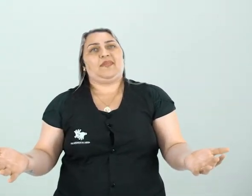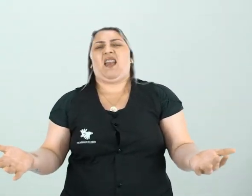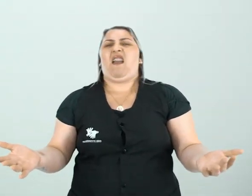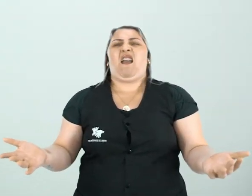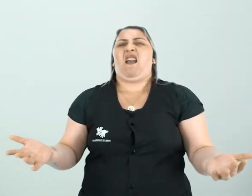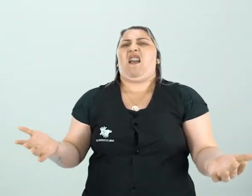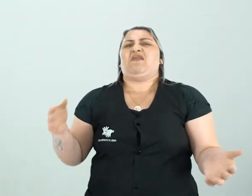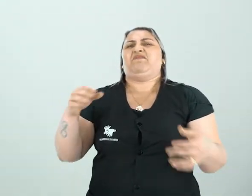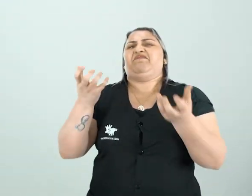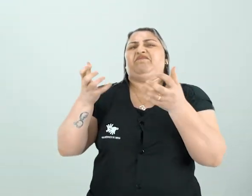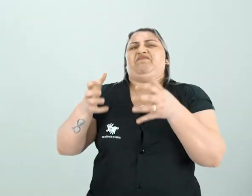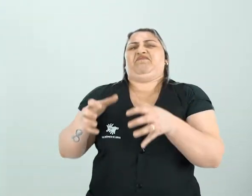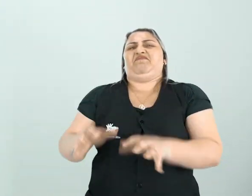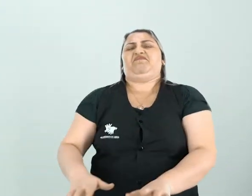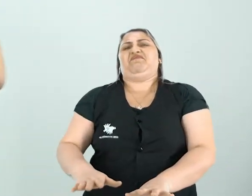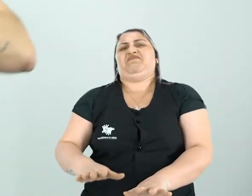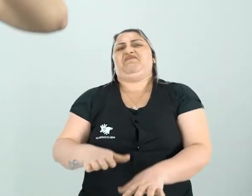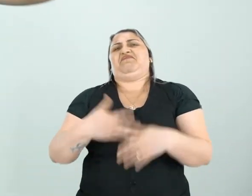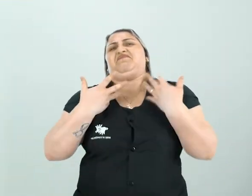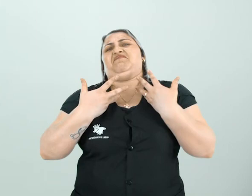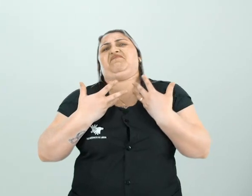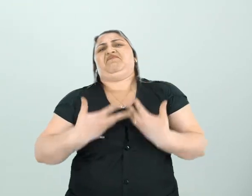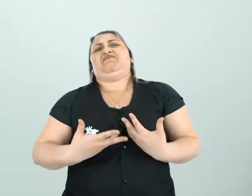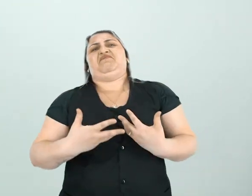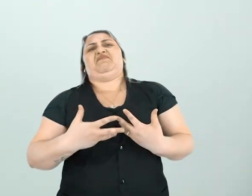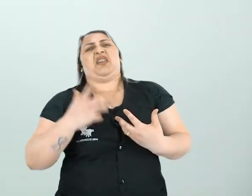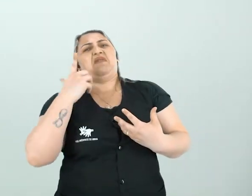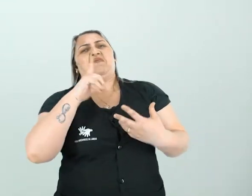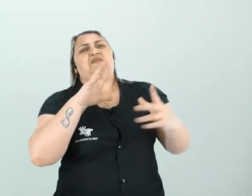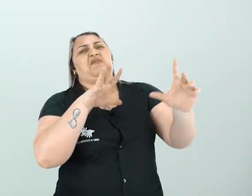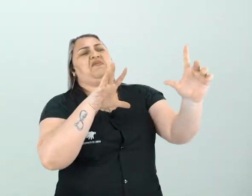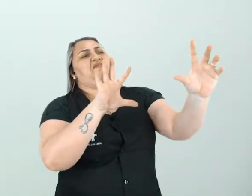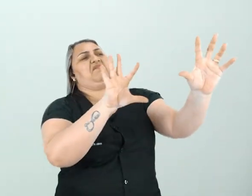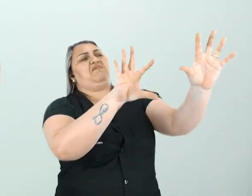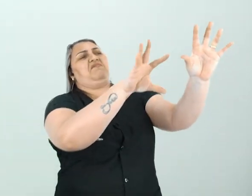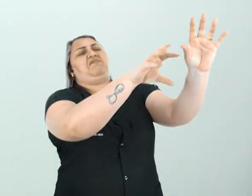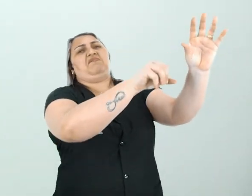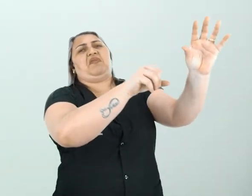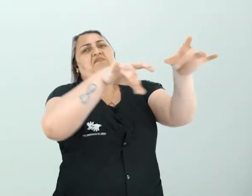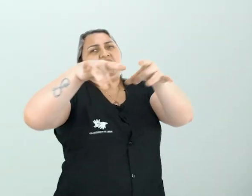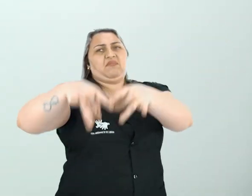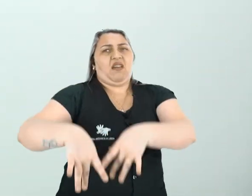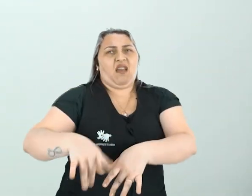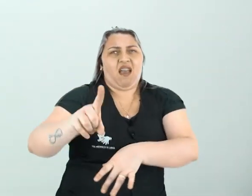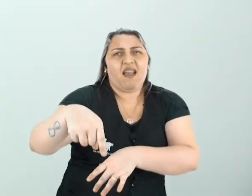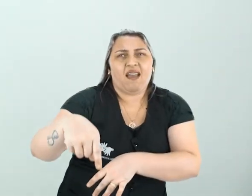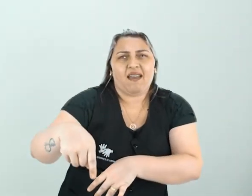Ah, porque ela não queria mais, ela chegou até a pegar as uvas, não foi? E ela desistiu?